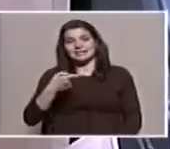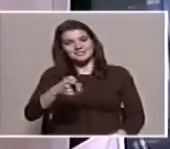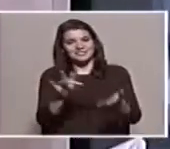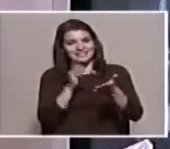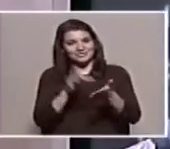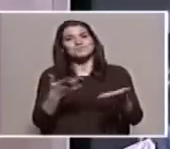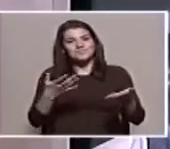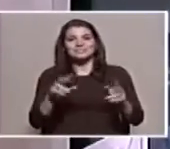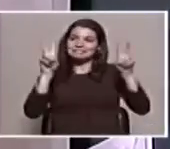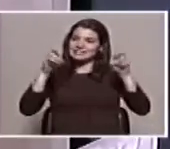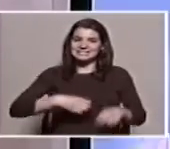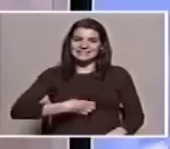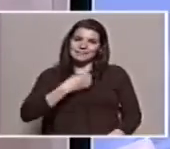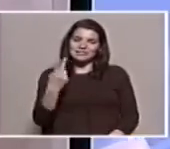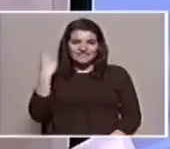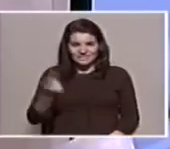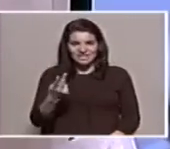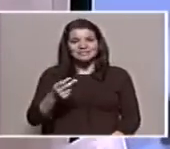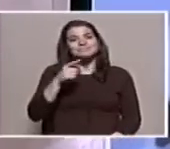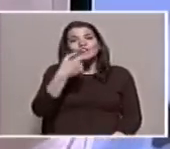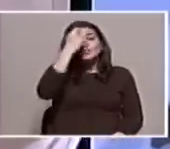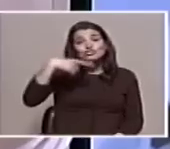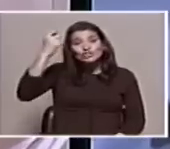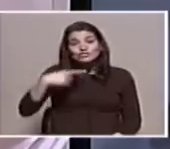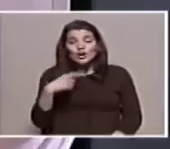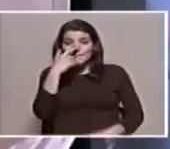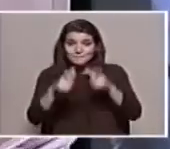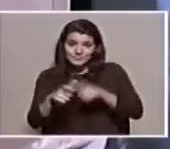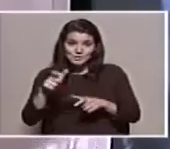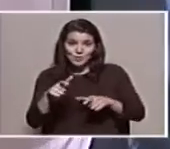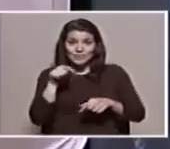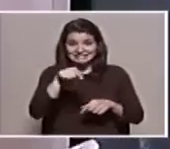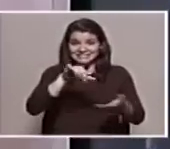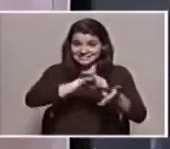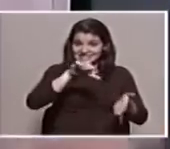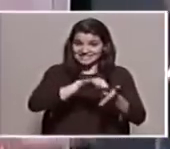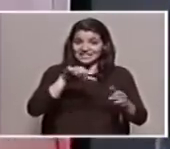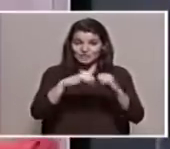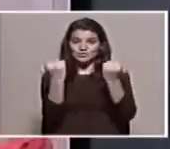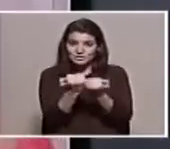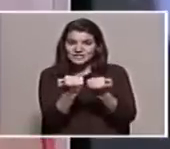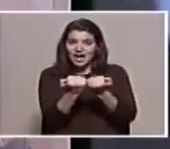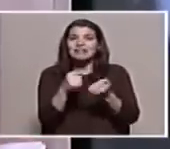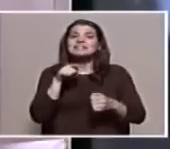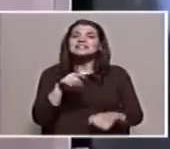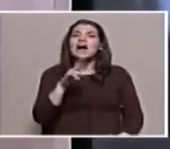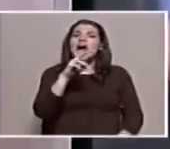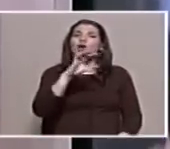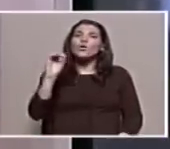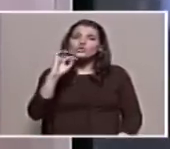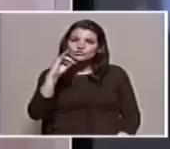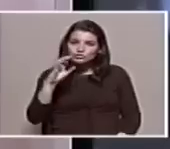este livro sentimentos de uma vida são histórias destes utentes deste livro deste Centro Social aliás Centro Social Paroquial de São Jorge de